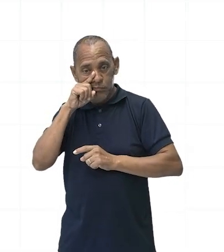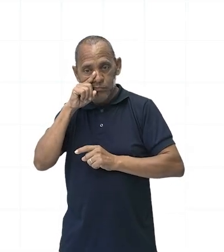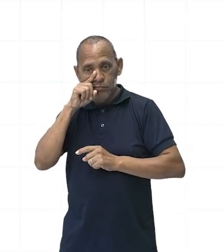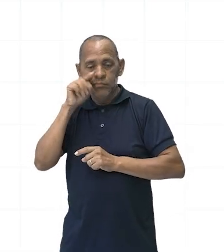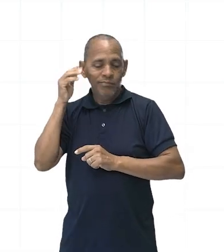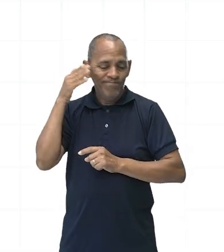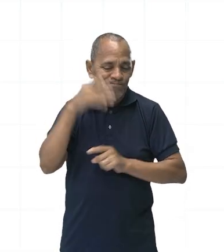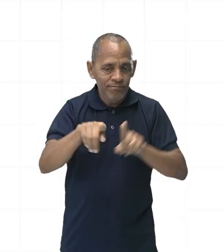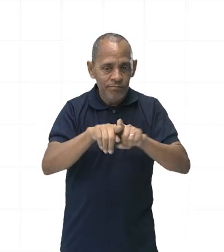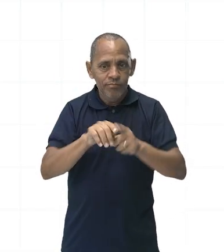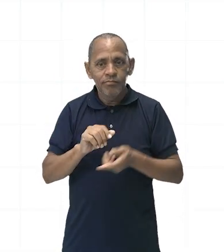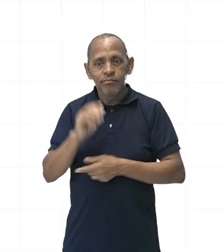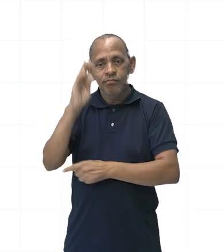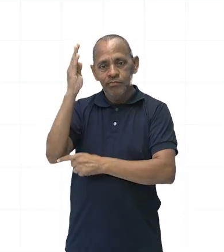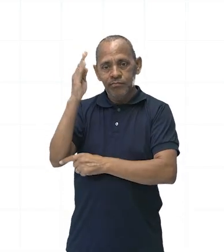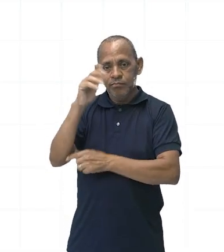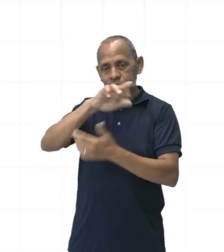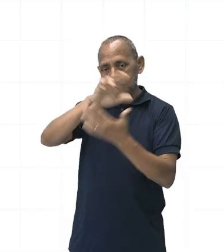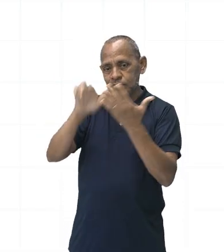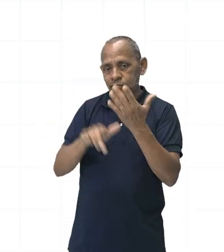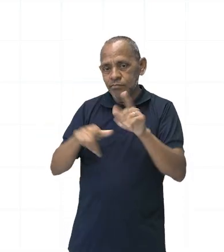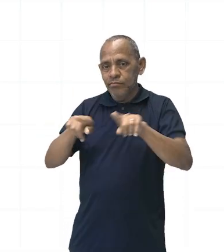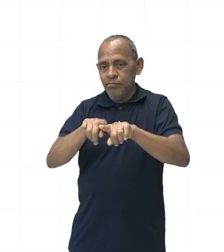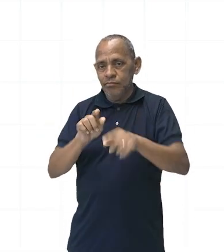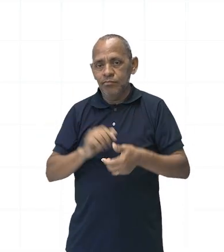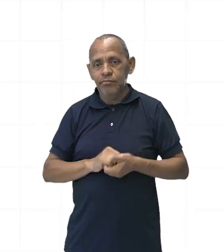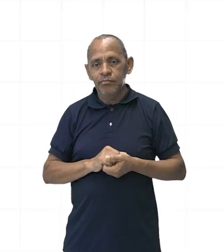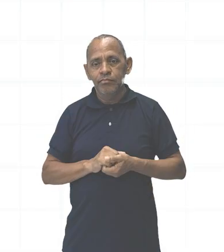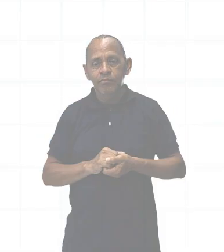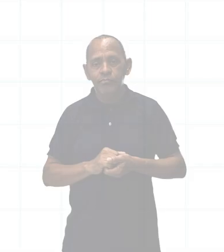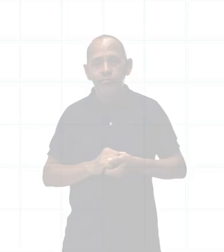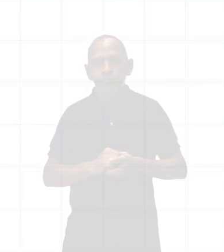ameaças diretas à biodiversidade.